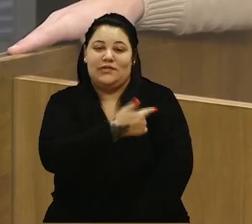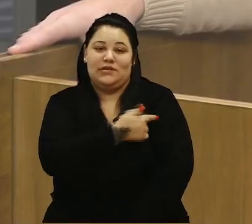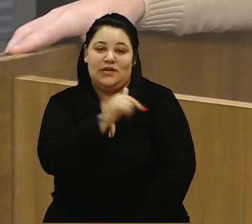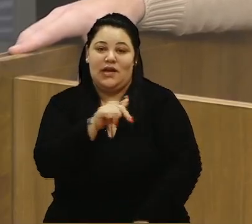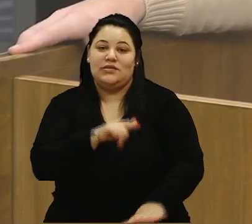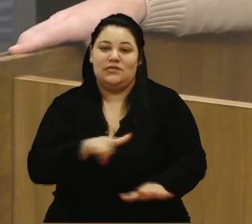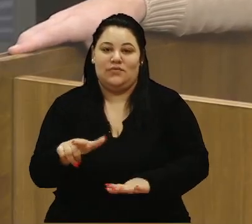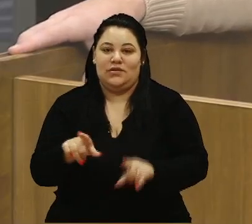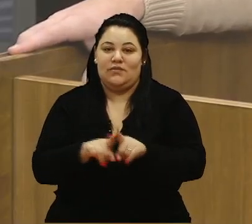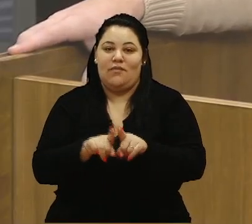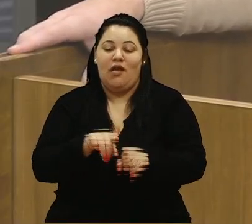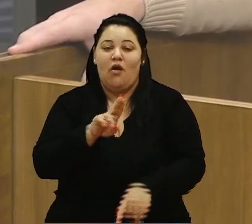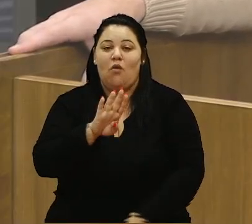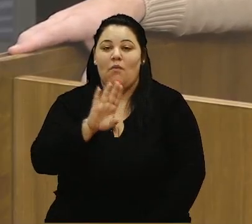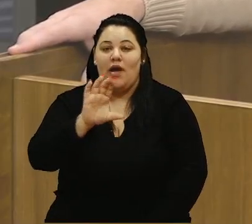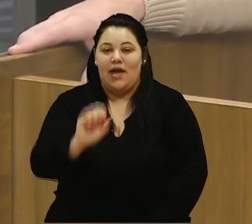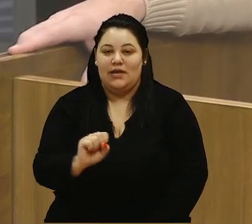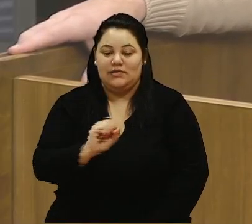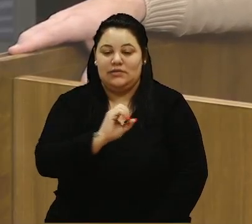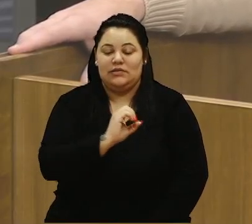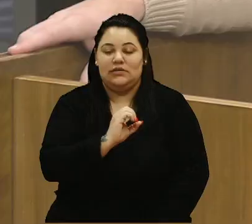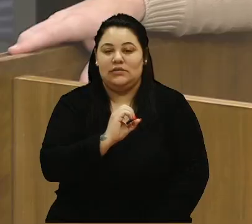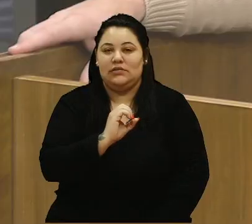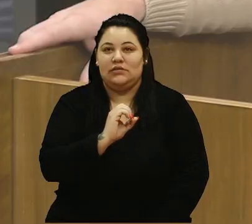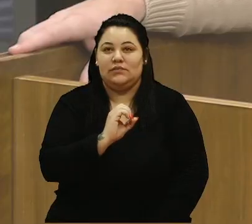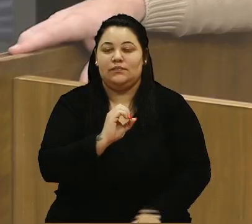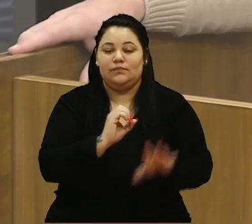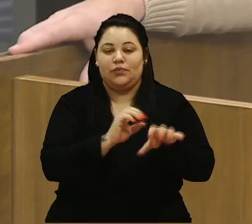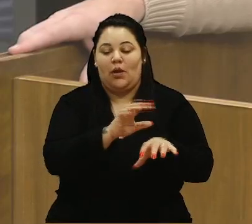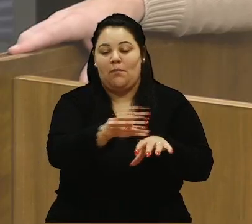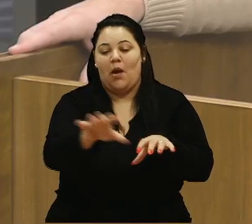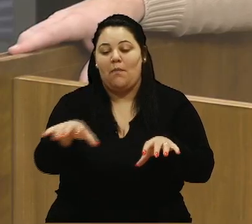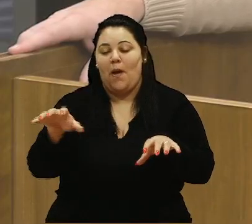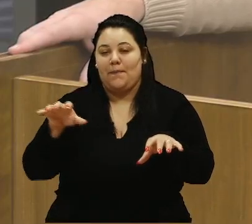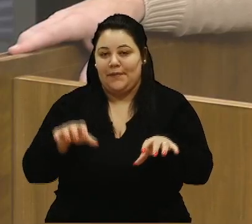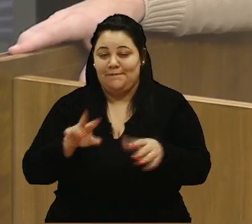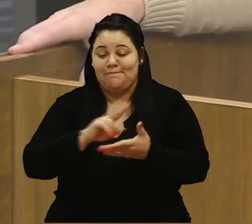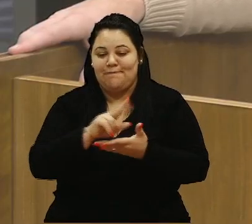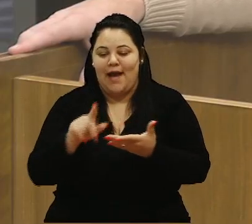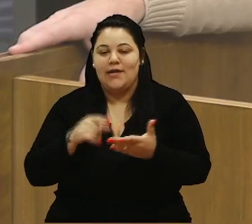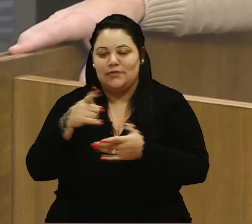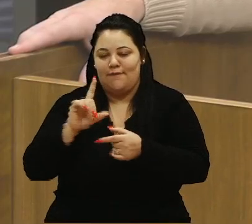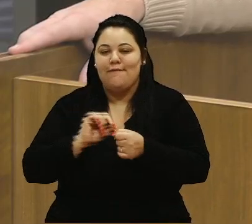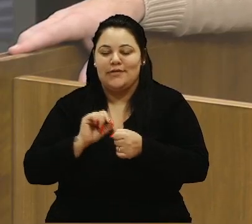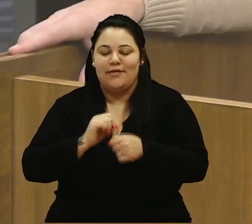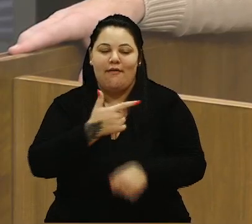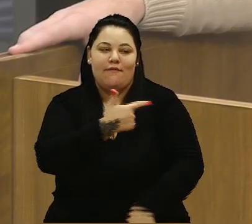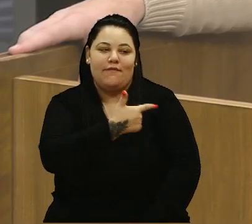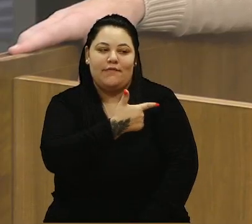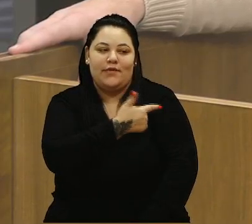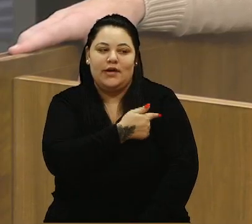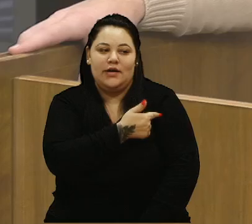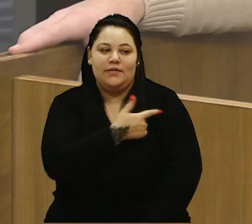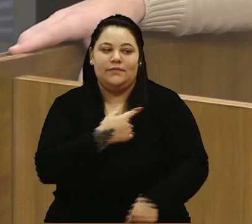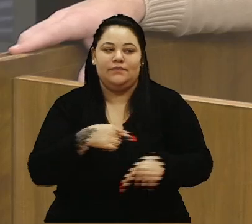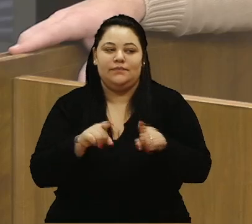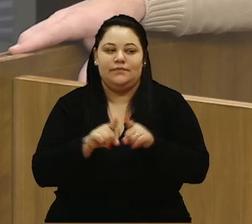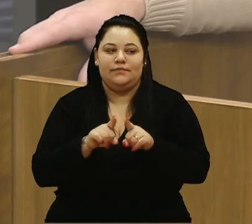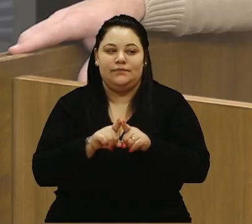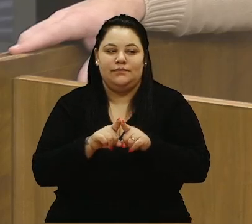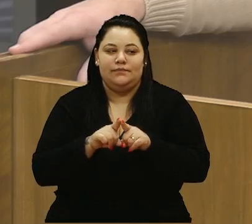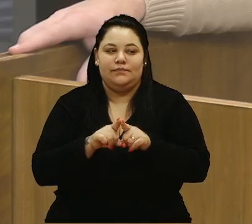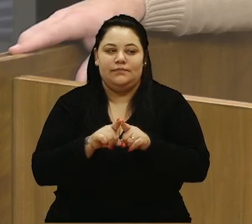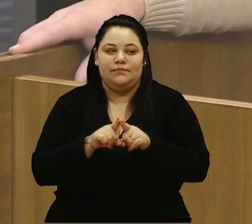semana, as UBS Cinquentenário, Desvio Risso, Esplanada, Eldorado e Cruzeiro,